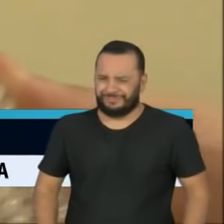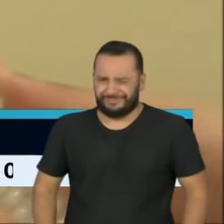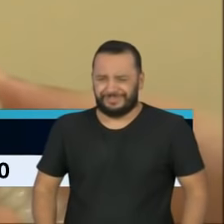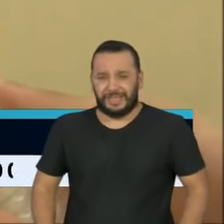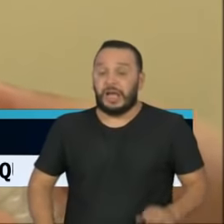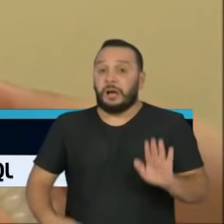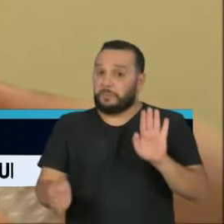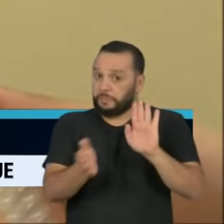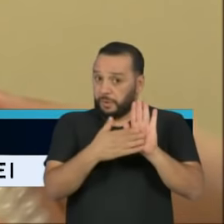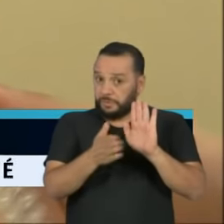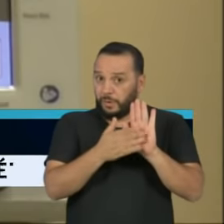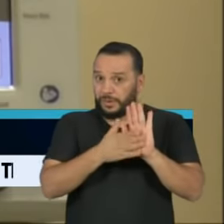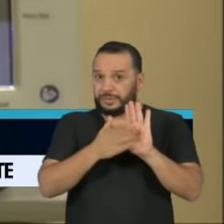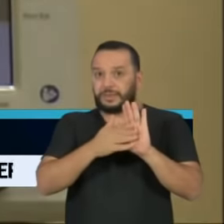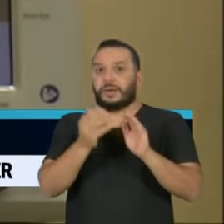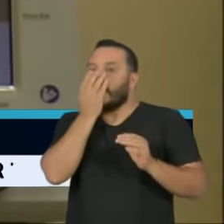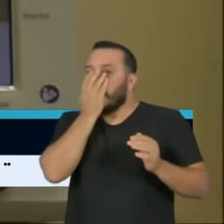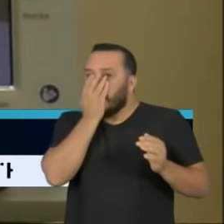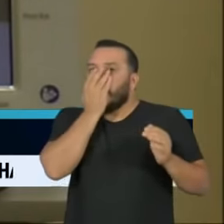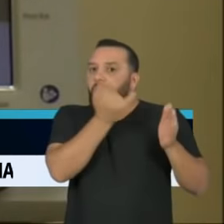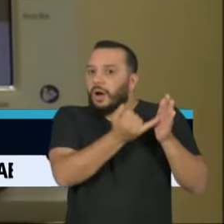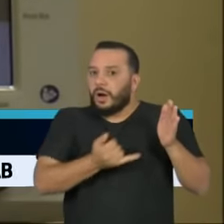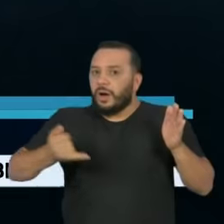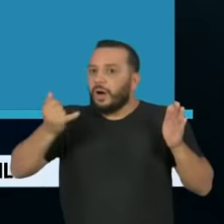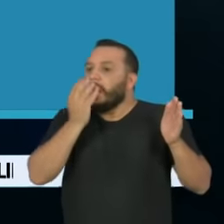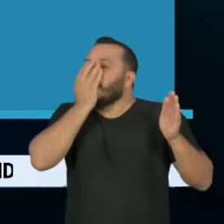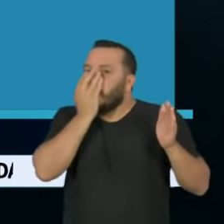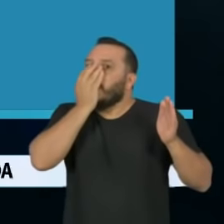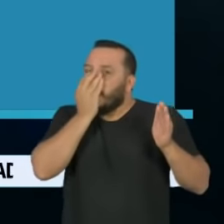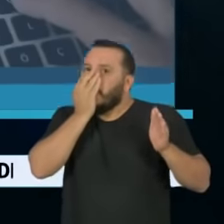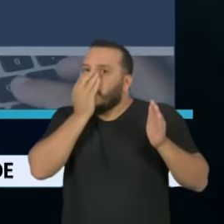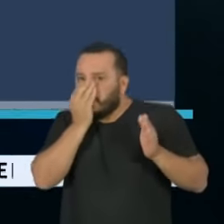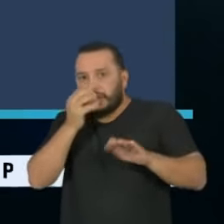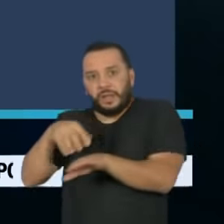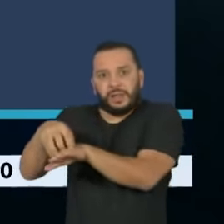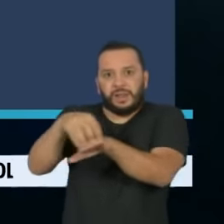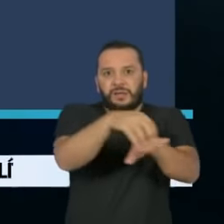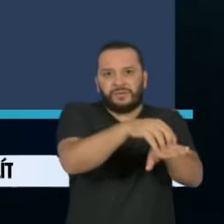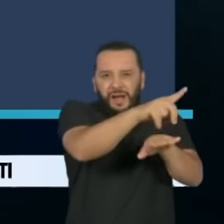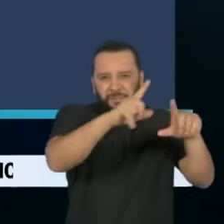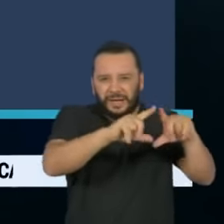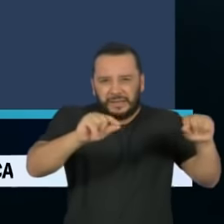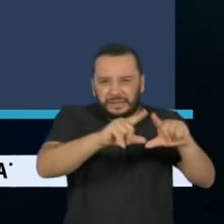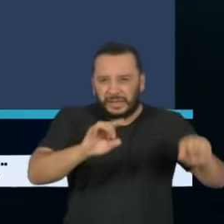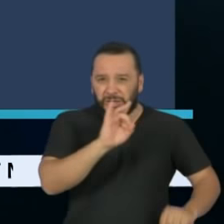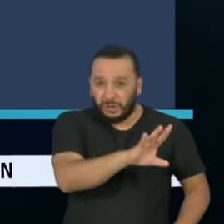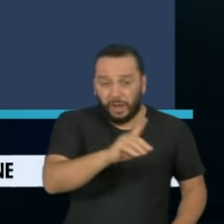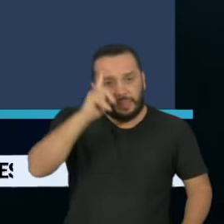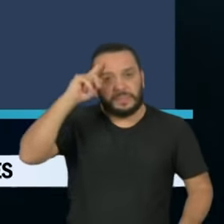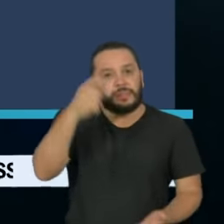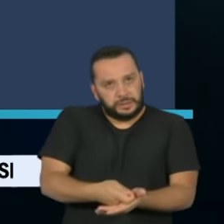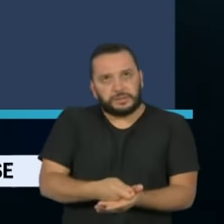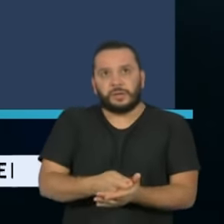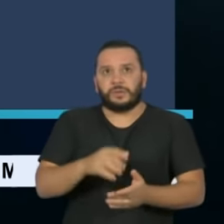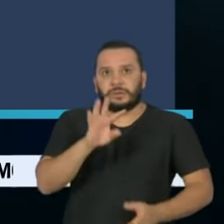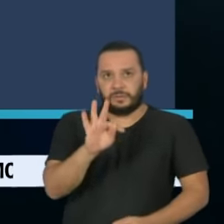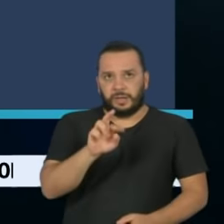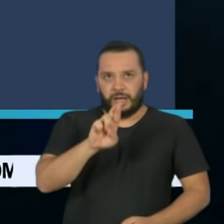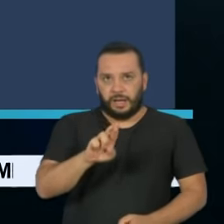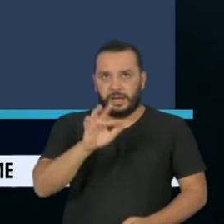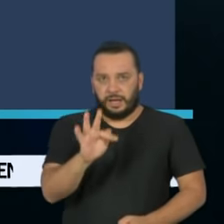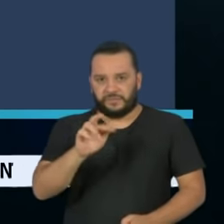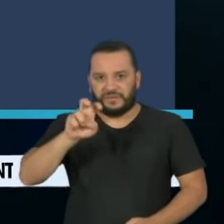de direcionar para Brasília todos os ventiladores já havia sido alvo de uma decisão do Tribunal Regional da Justiça Federal